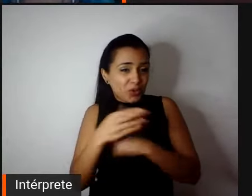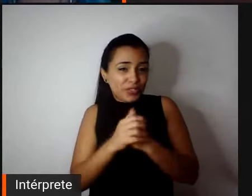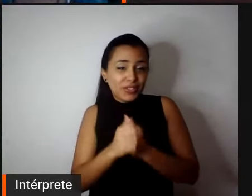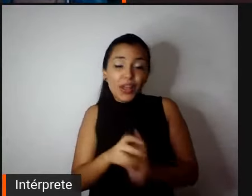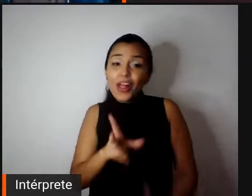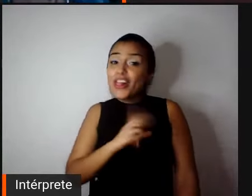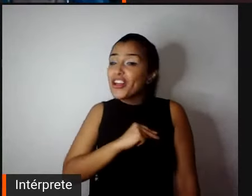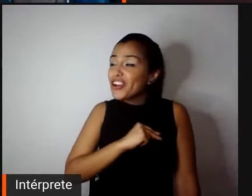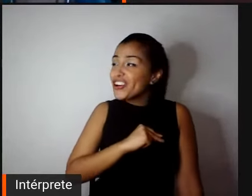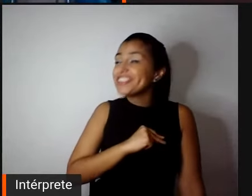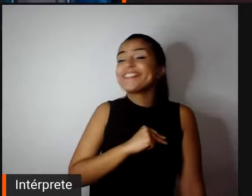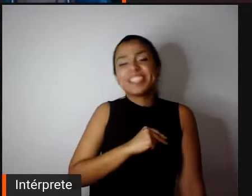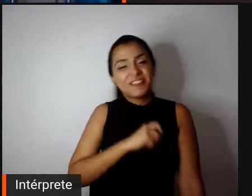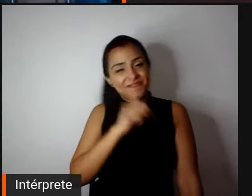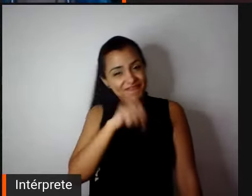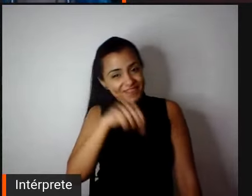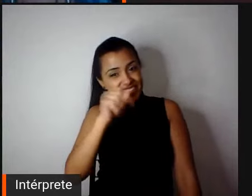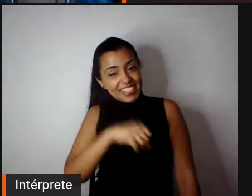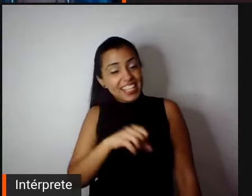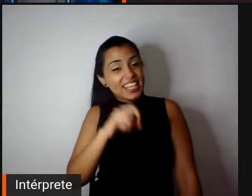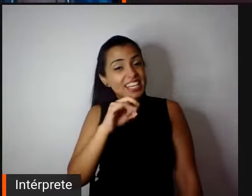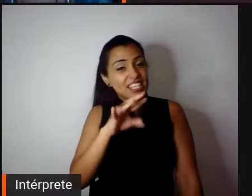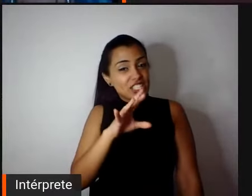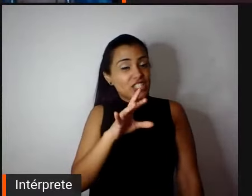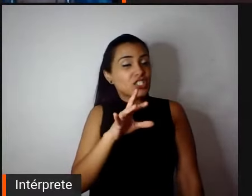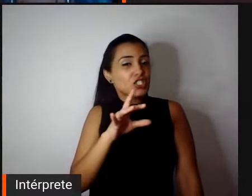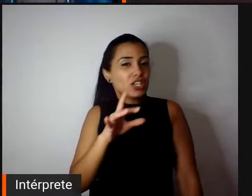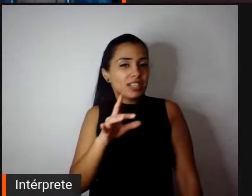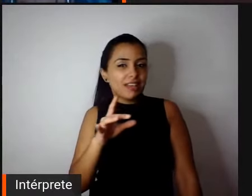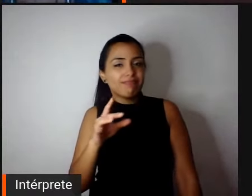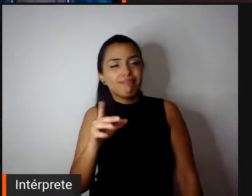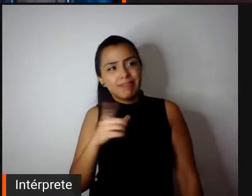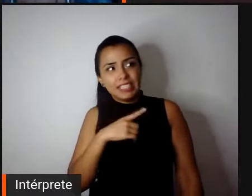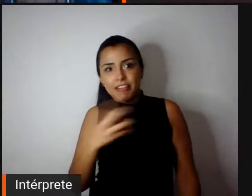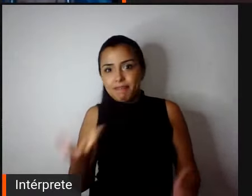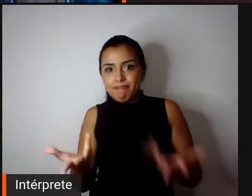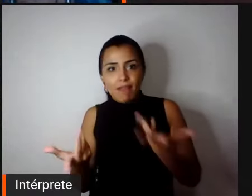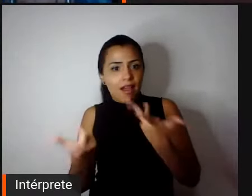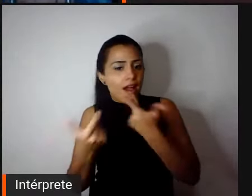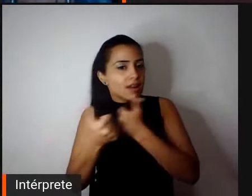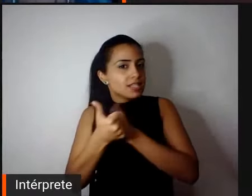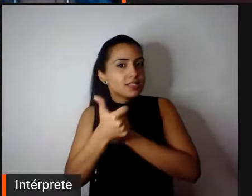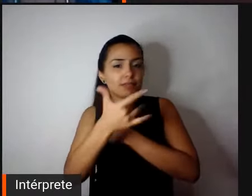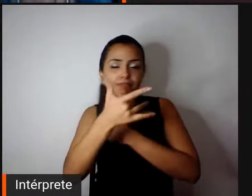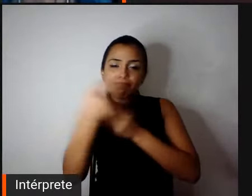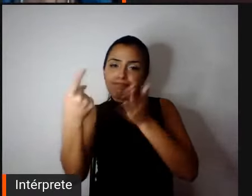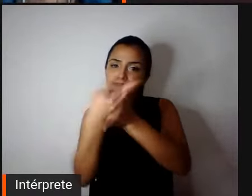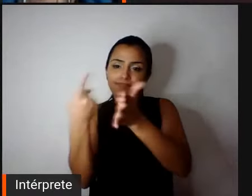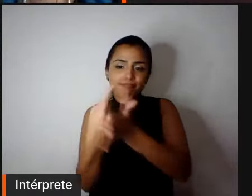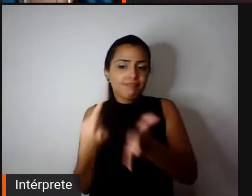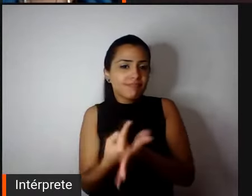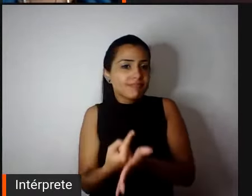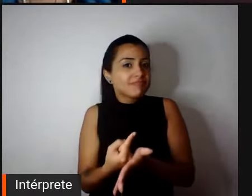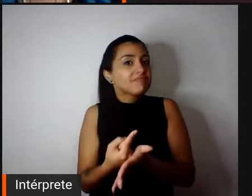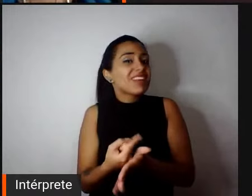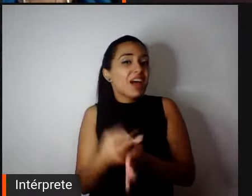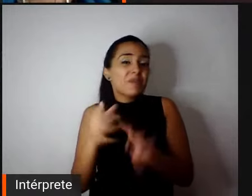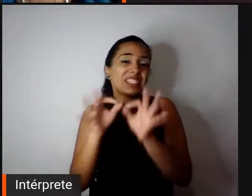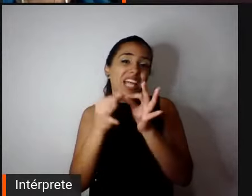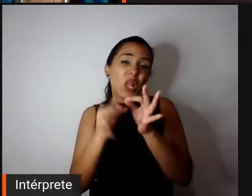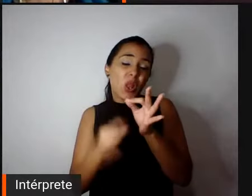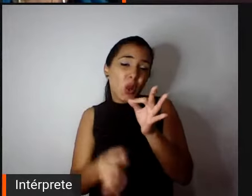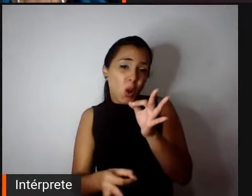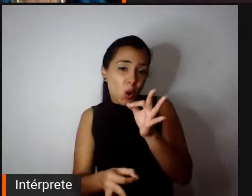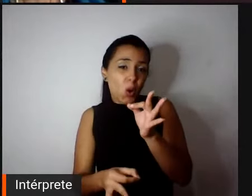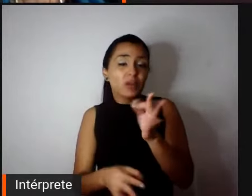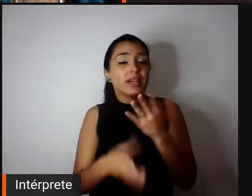E só mencionar as outras pessoas que fizeram perguntas ótimas também, mas são perguntas longas. Comentar que o DVD vai ser